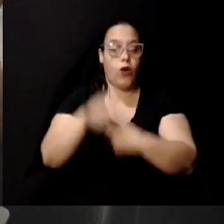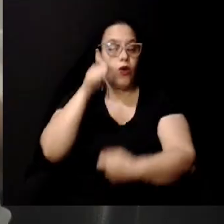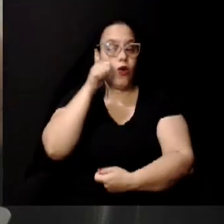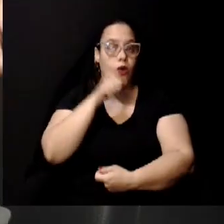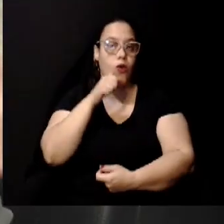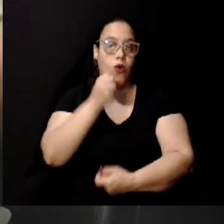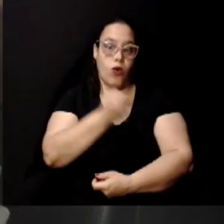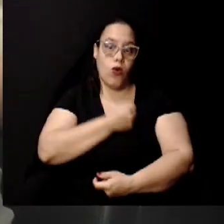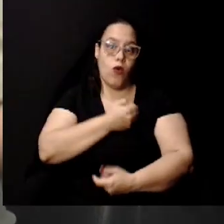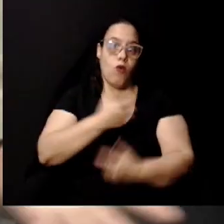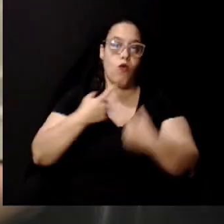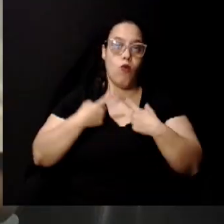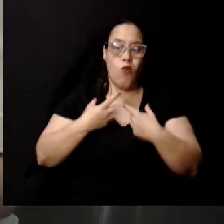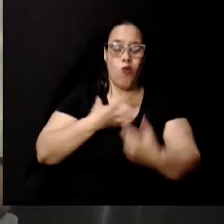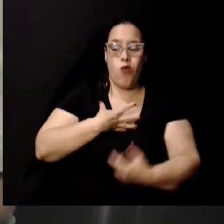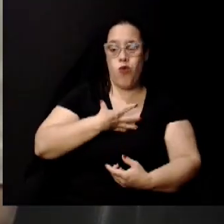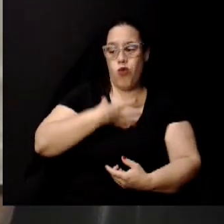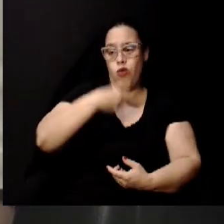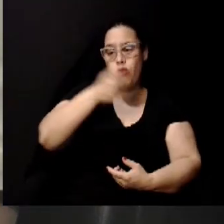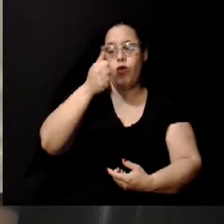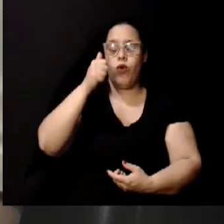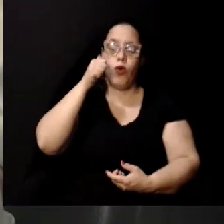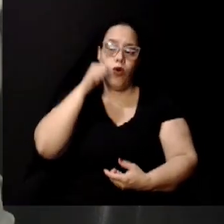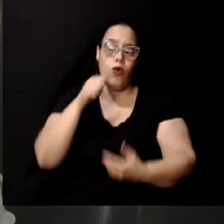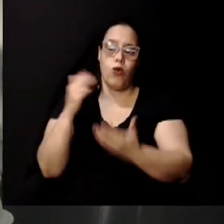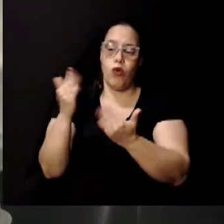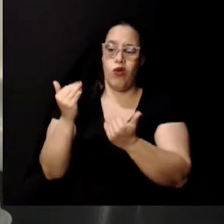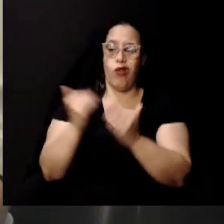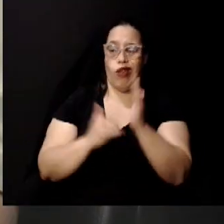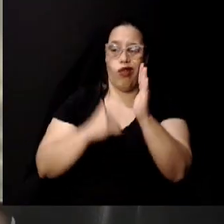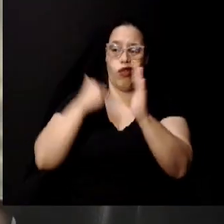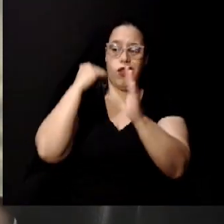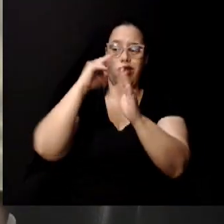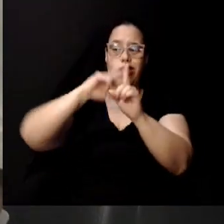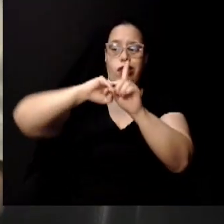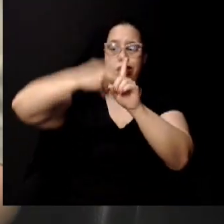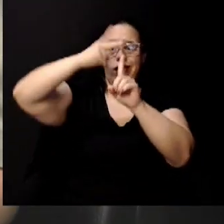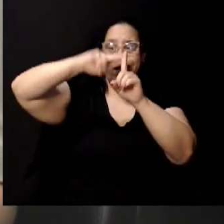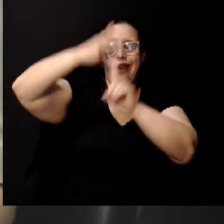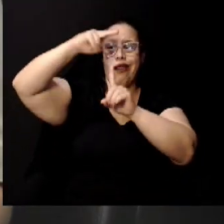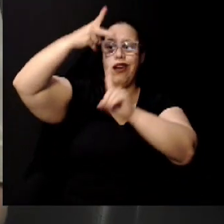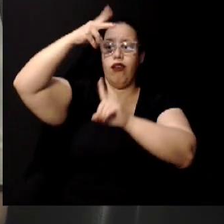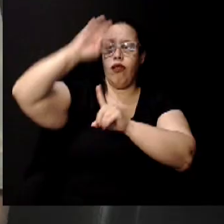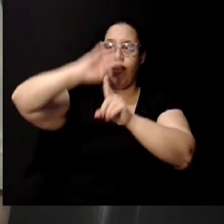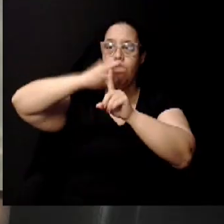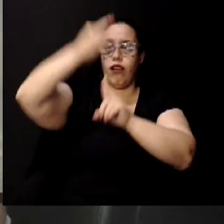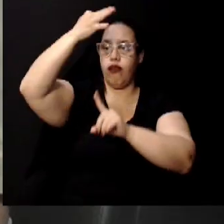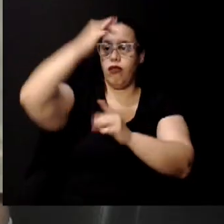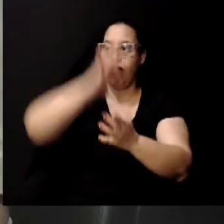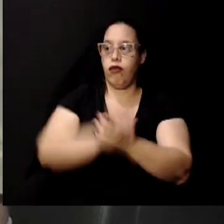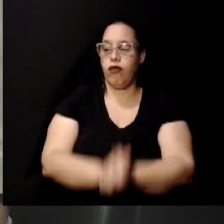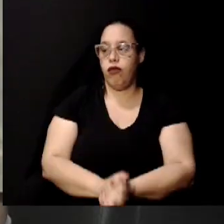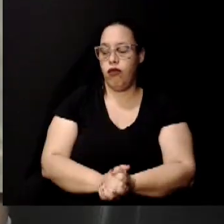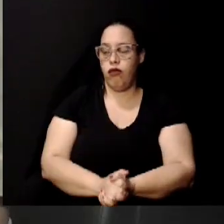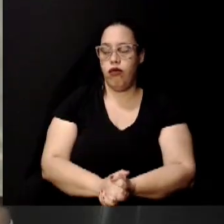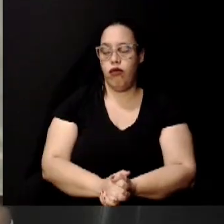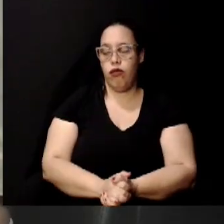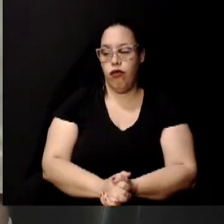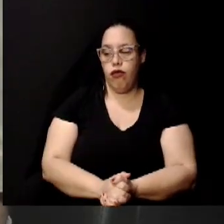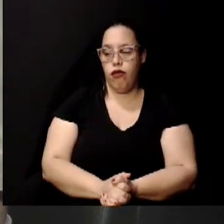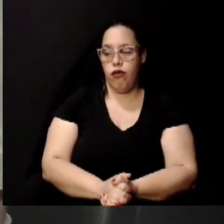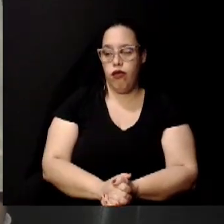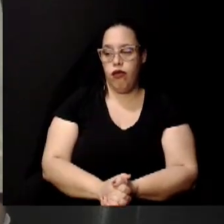de mulheres jovens aumentou. É o segundo maior registro de casos de